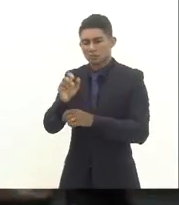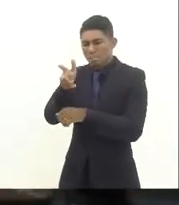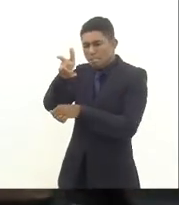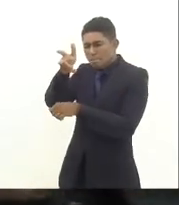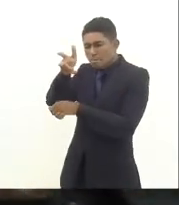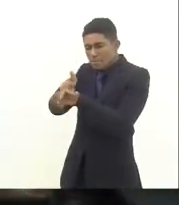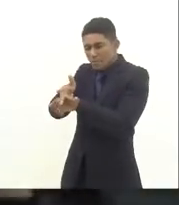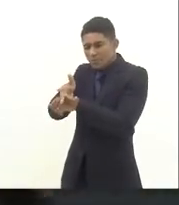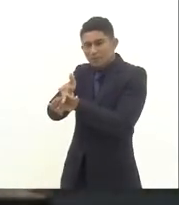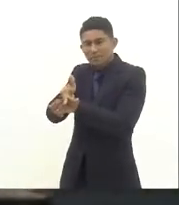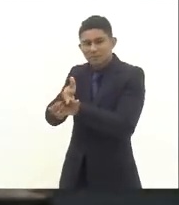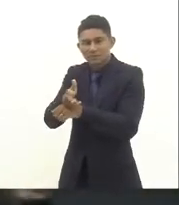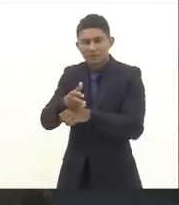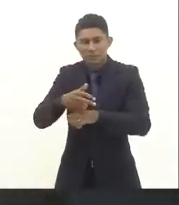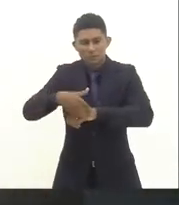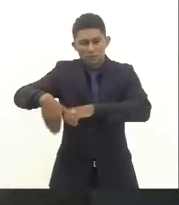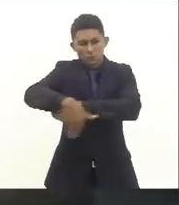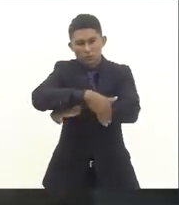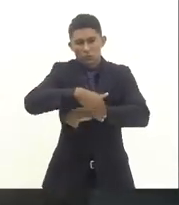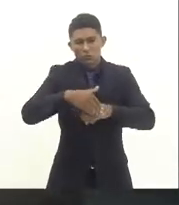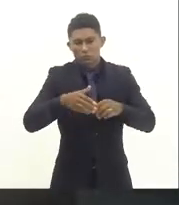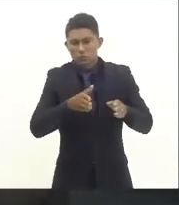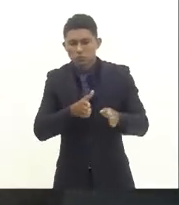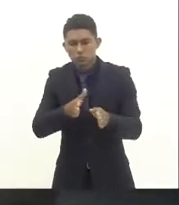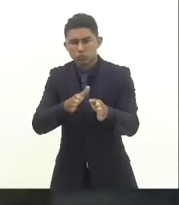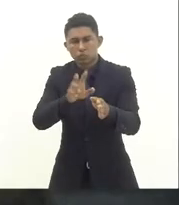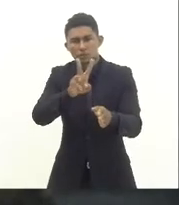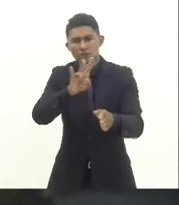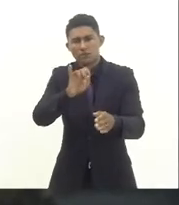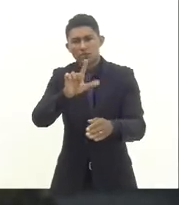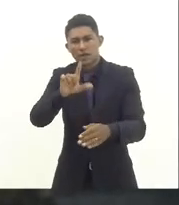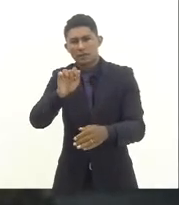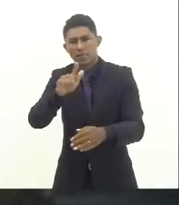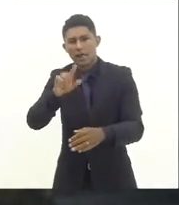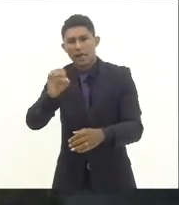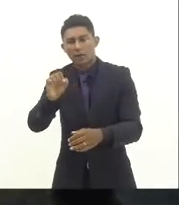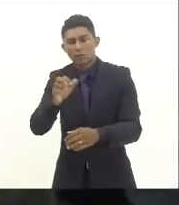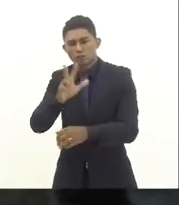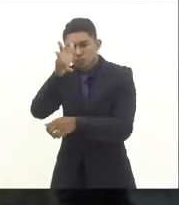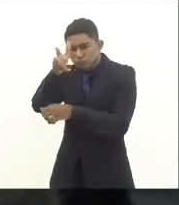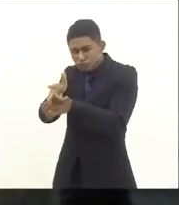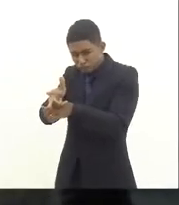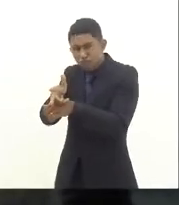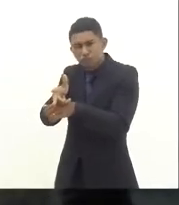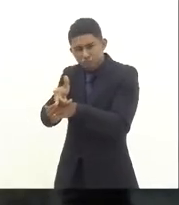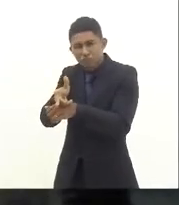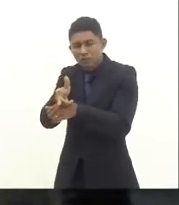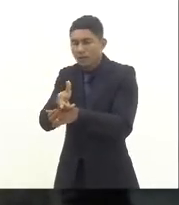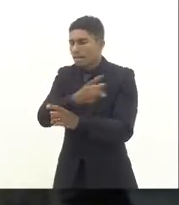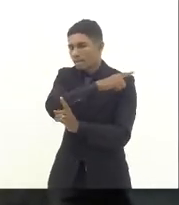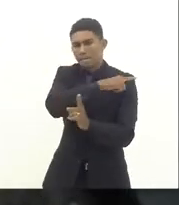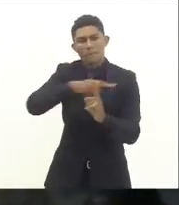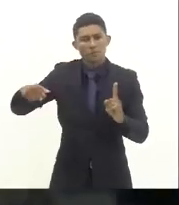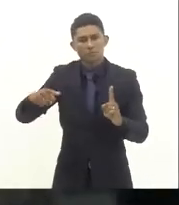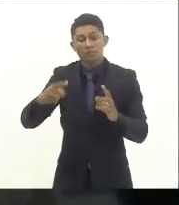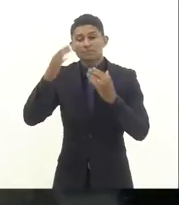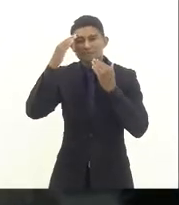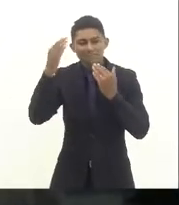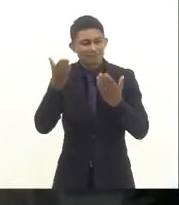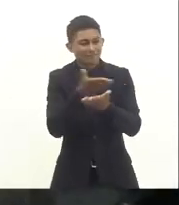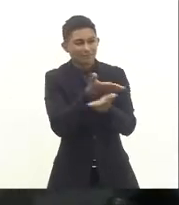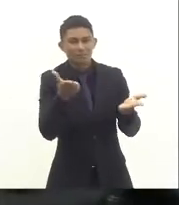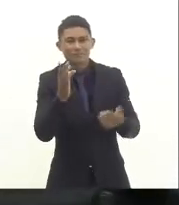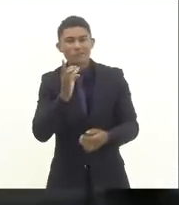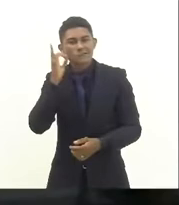na Via Lagos de maneira especial queria agradecer o Deputado Luiz Paulo Deputado waldeck Deputado